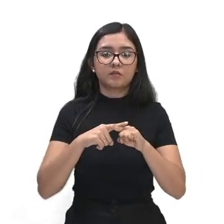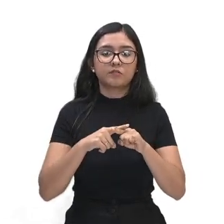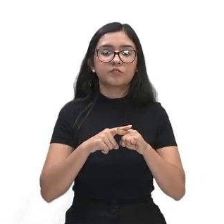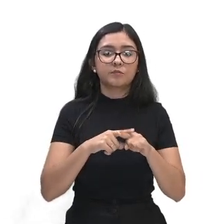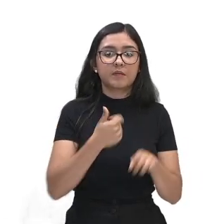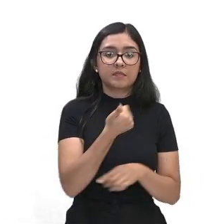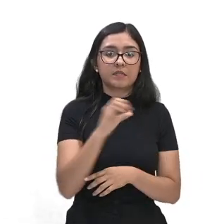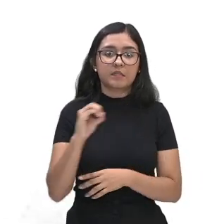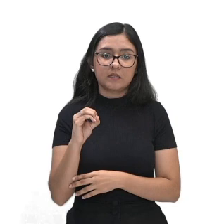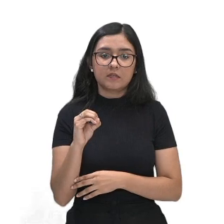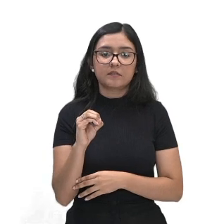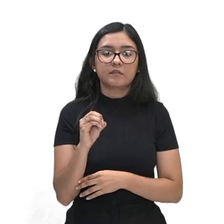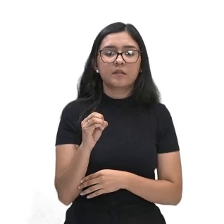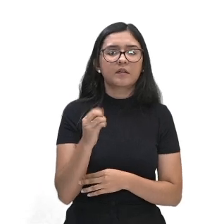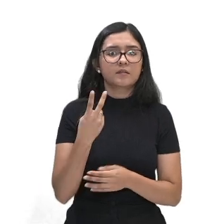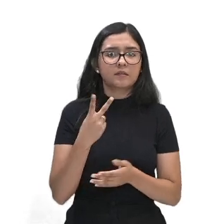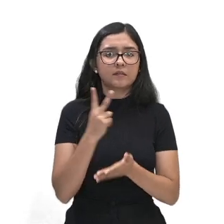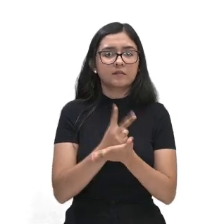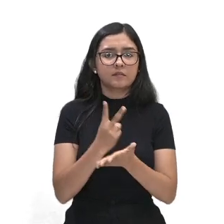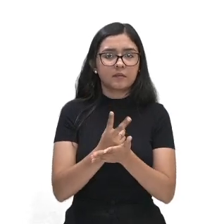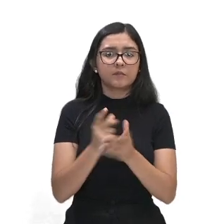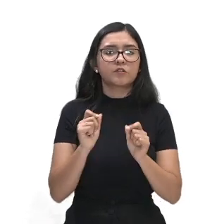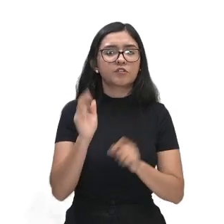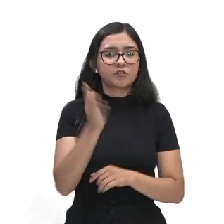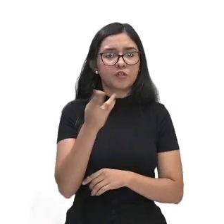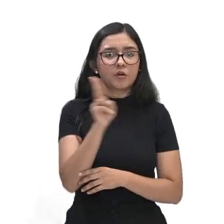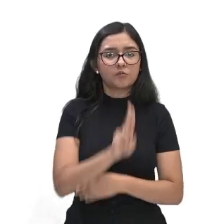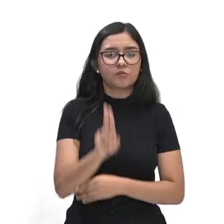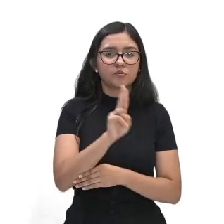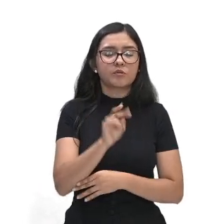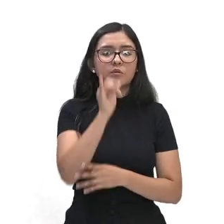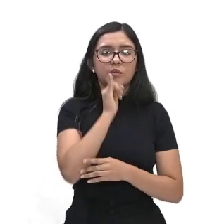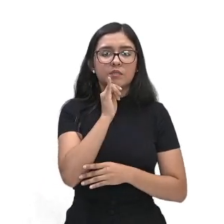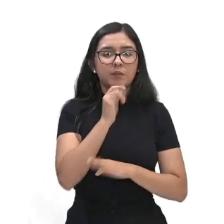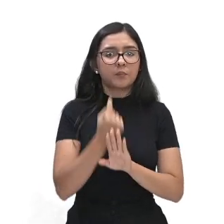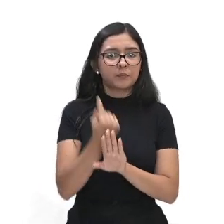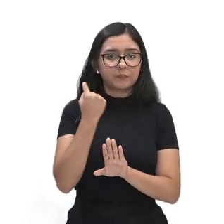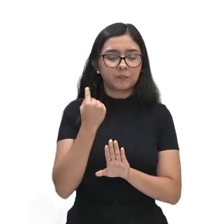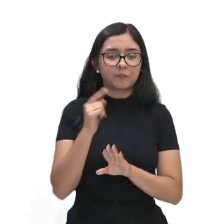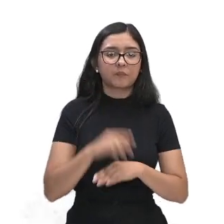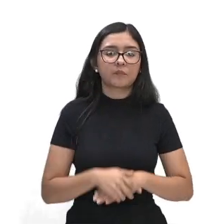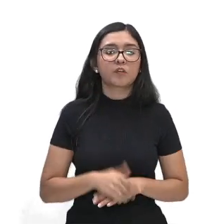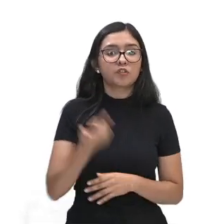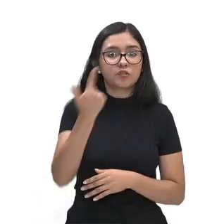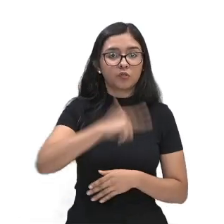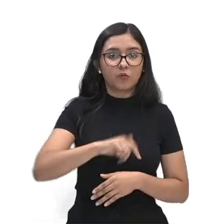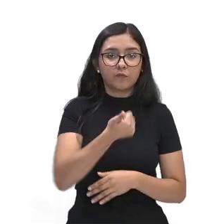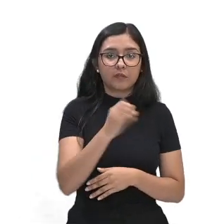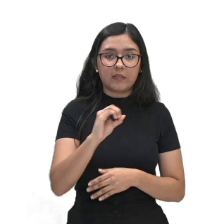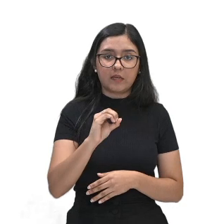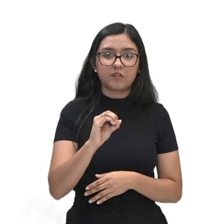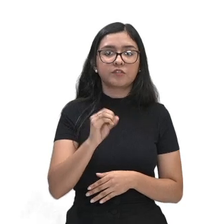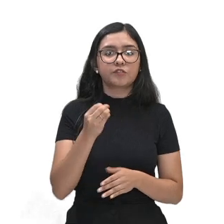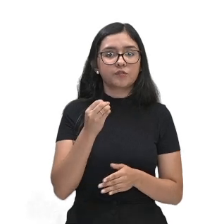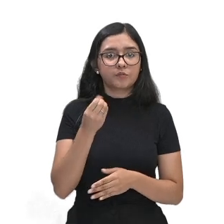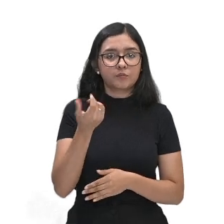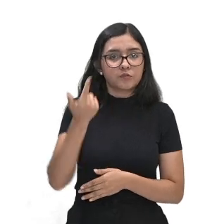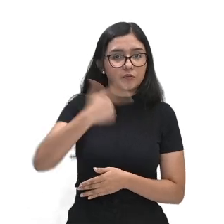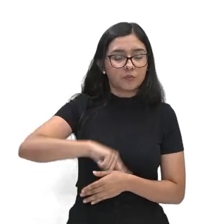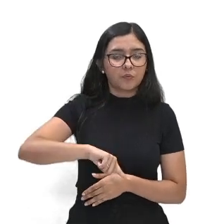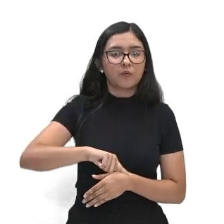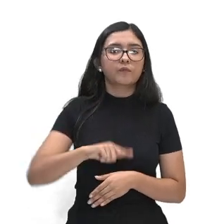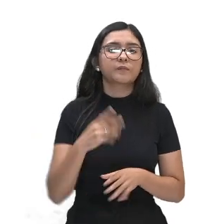Então eu uso a mesma propriedade que a gente já usou no exemplo anterior. Eu repito a base é 10, e